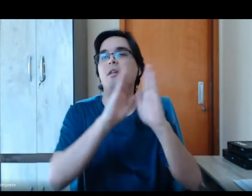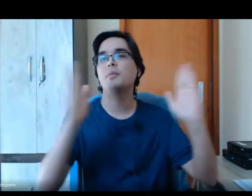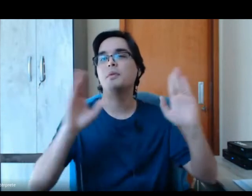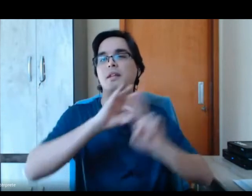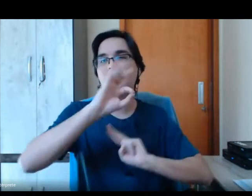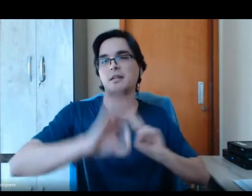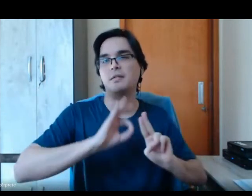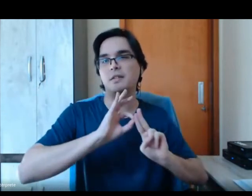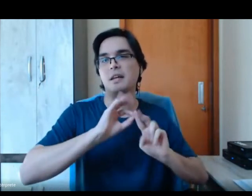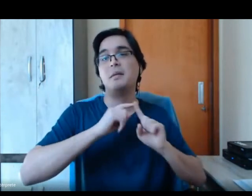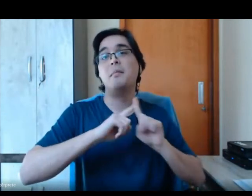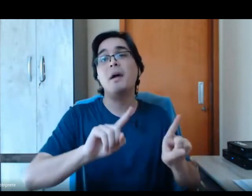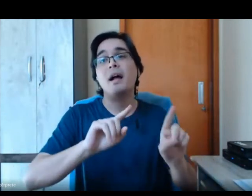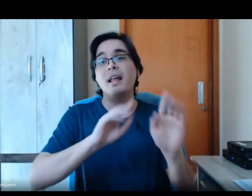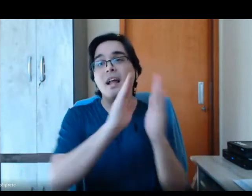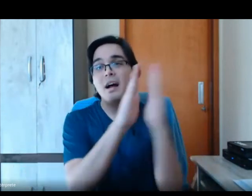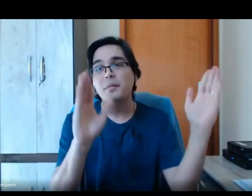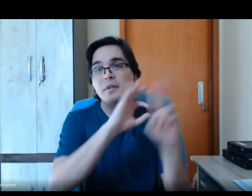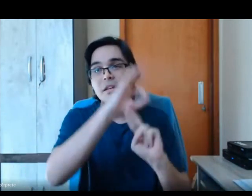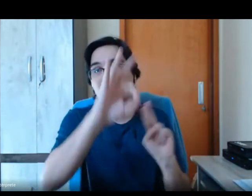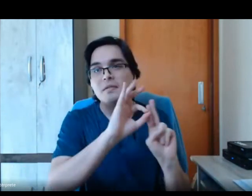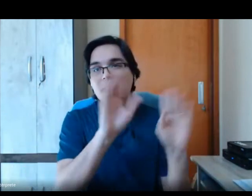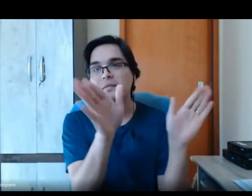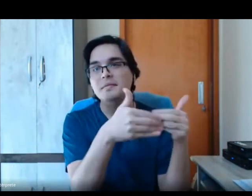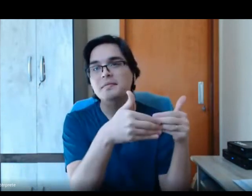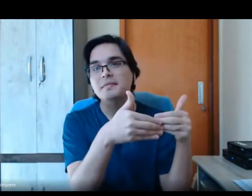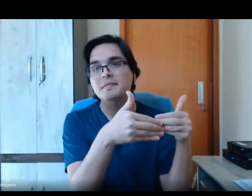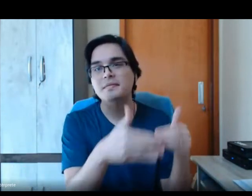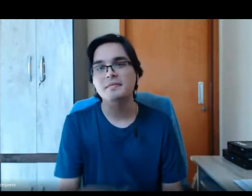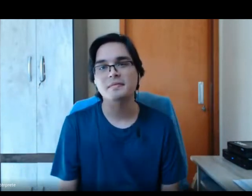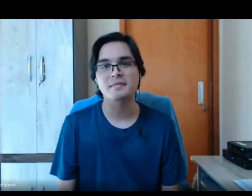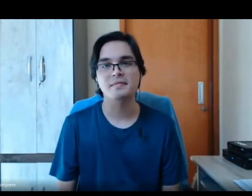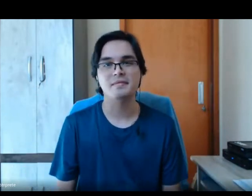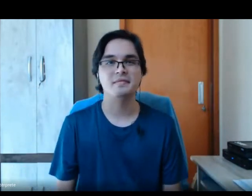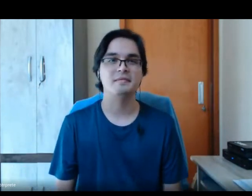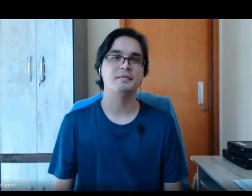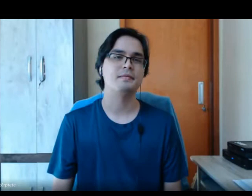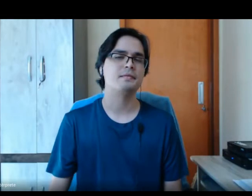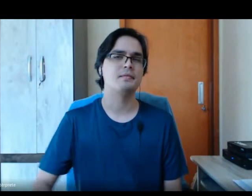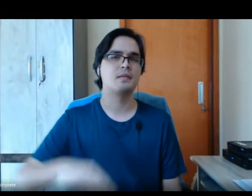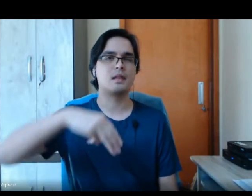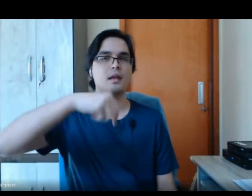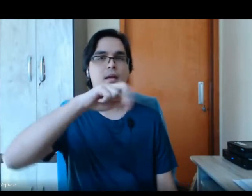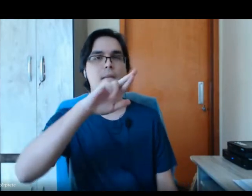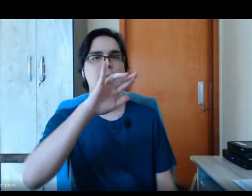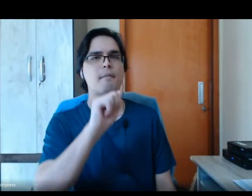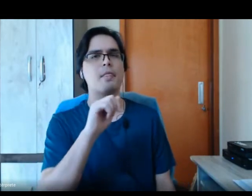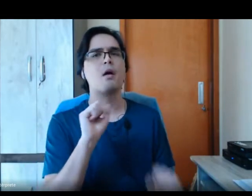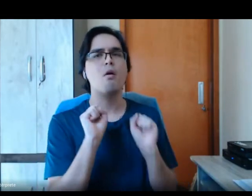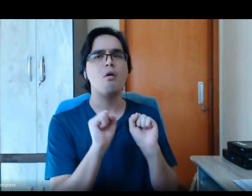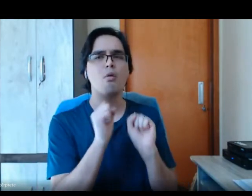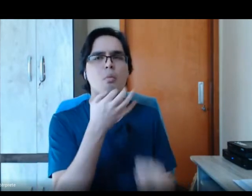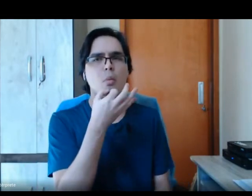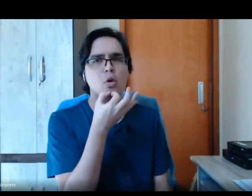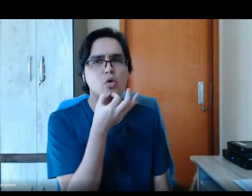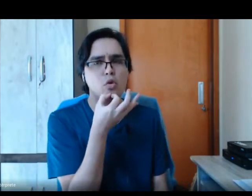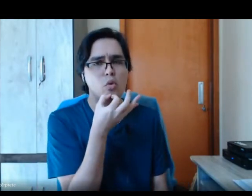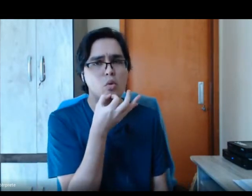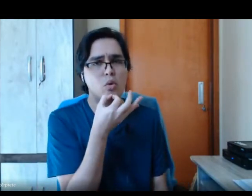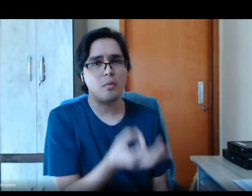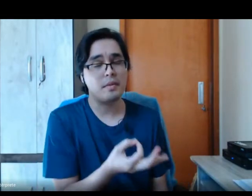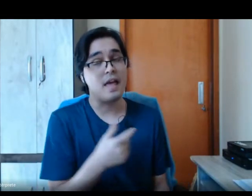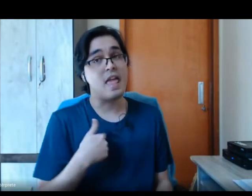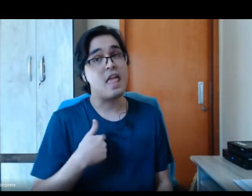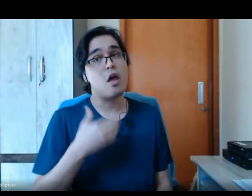que os alunos vão poder acessar, vão ter que ser instruídos a acessar os portais periódicos via CAF. Né?